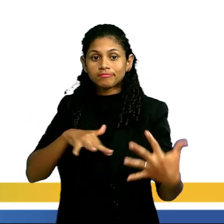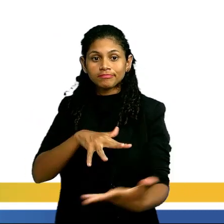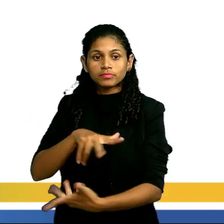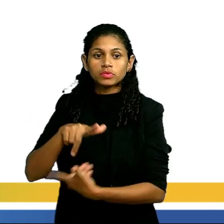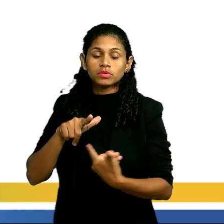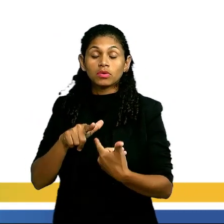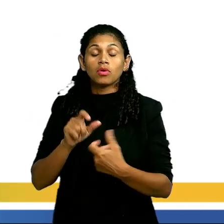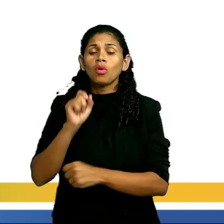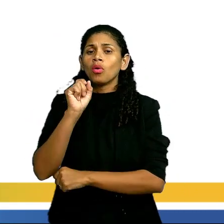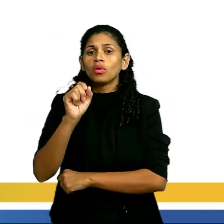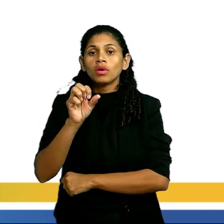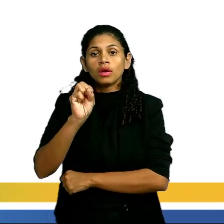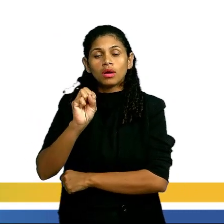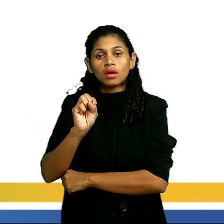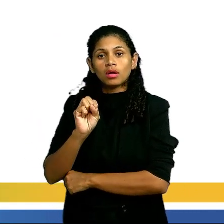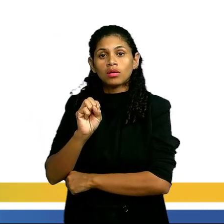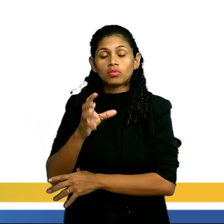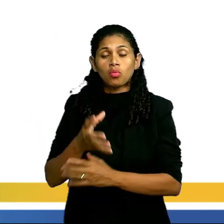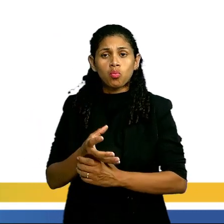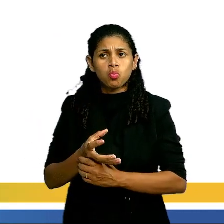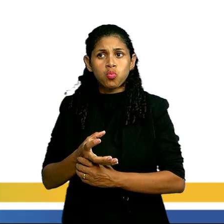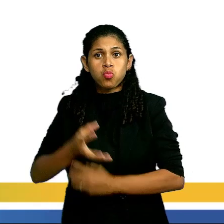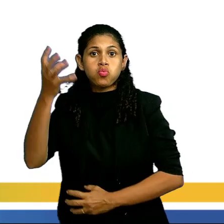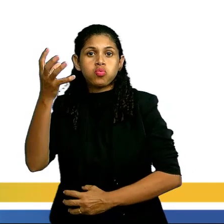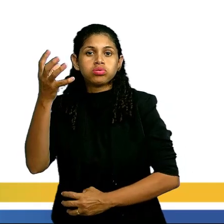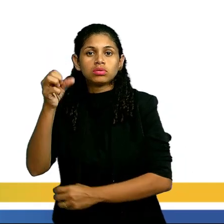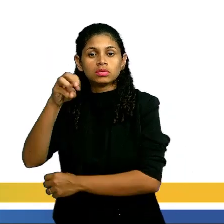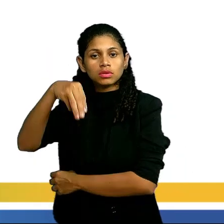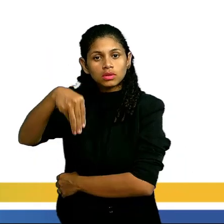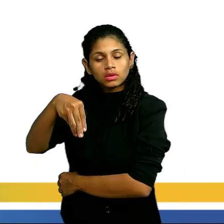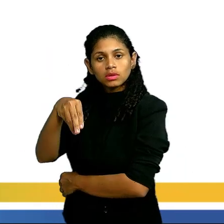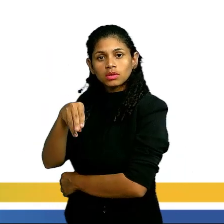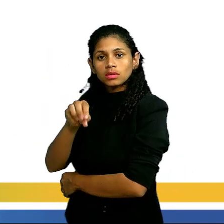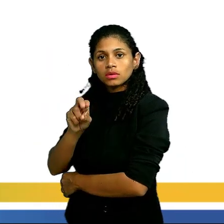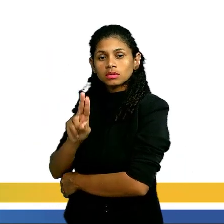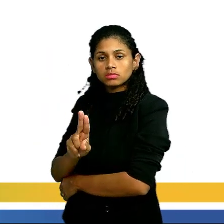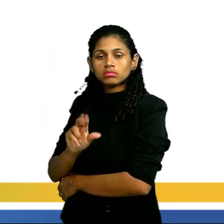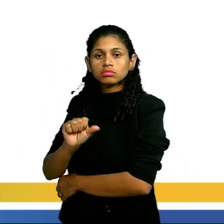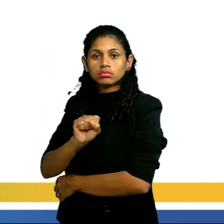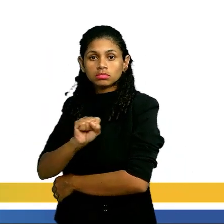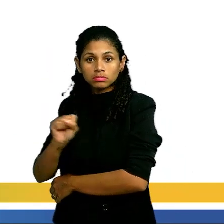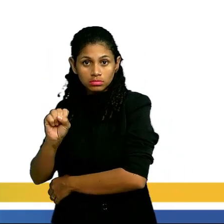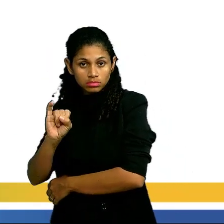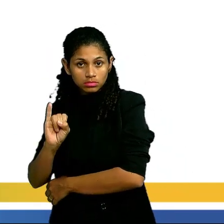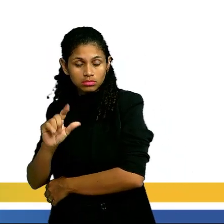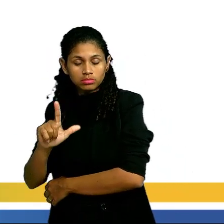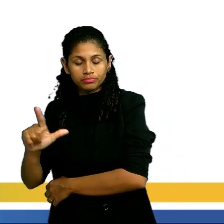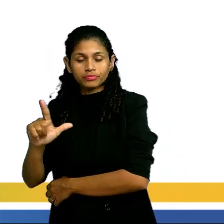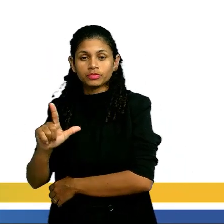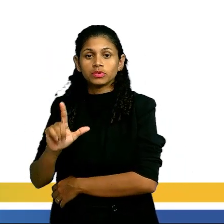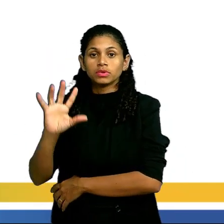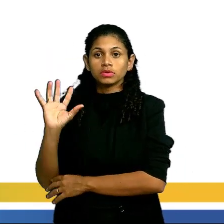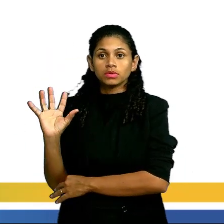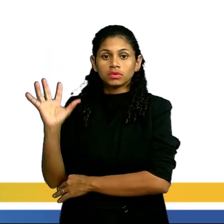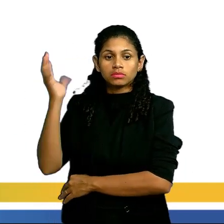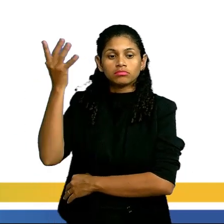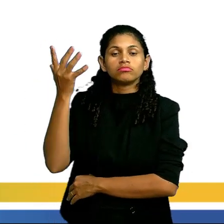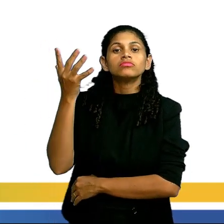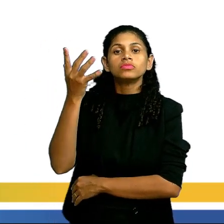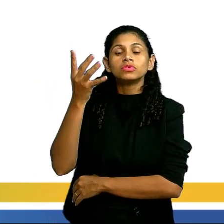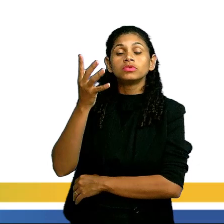Cuba. Como o próprio nome já diz, né, esse evento se processou na ilha de Cuba, ali pelos anos